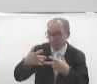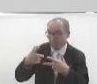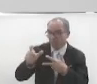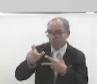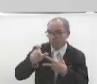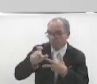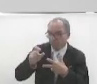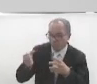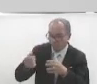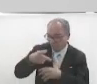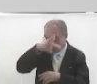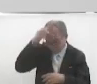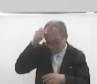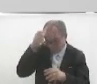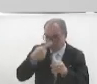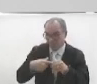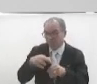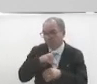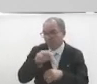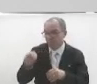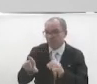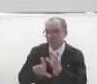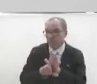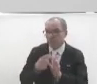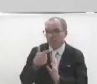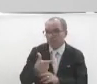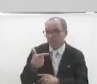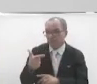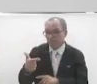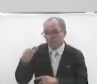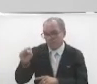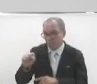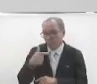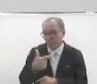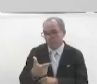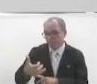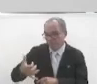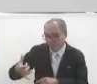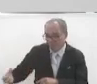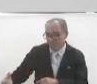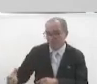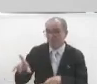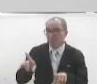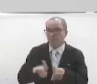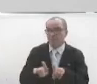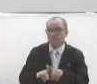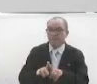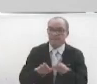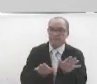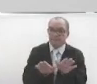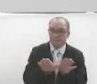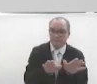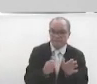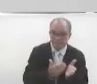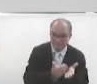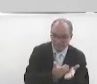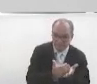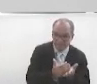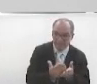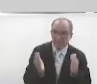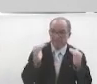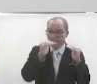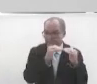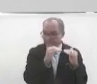do poder público municipal Essa é a lei né que a 228 2016 que falam sobre o plano de cargos carreiras e vencimentos